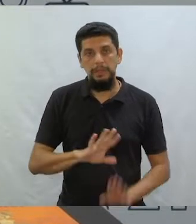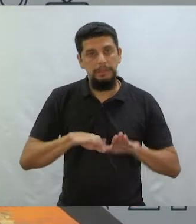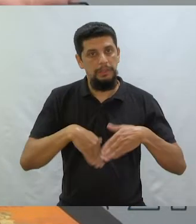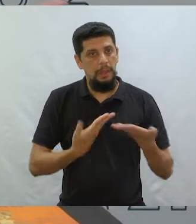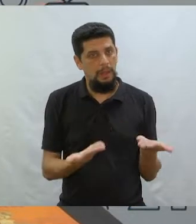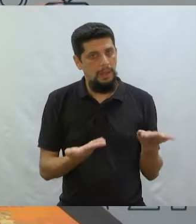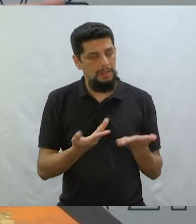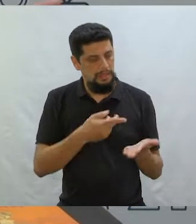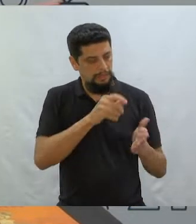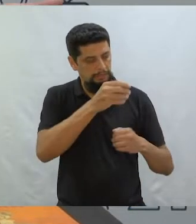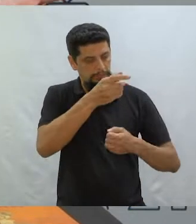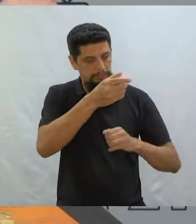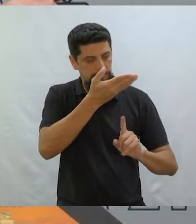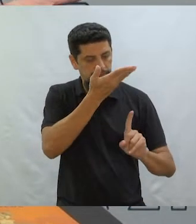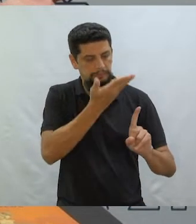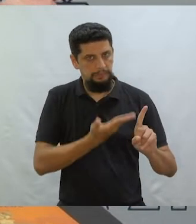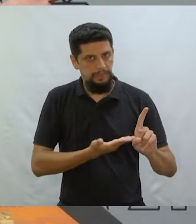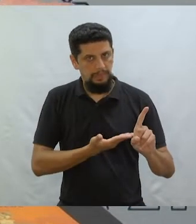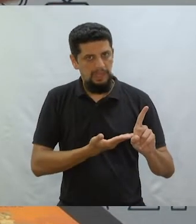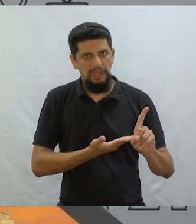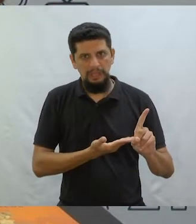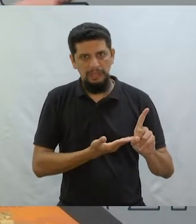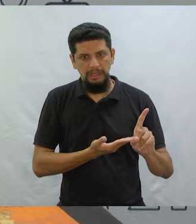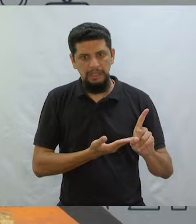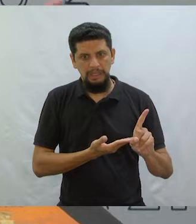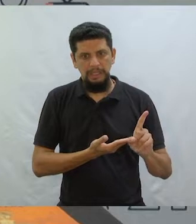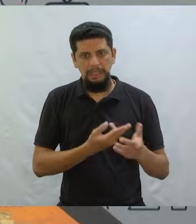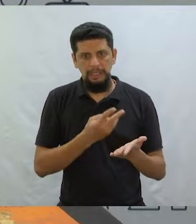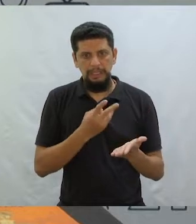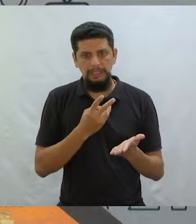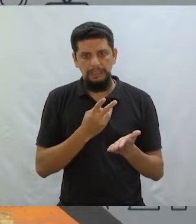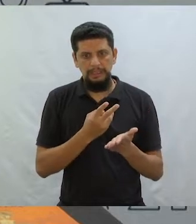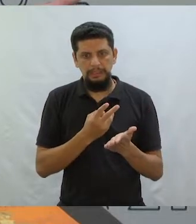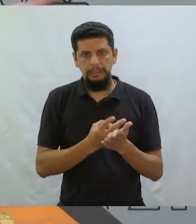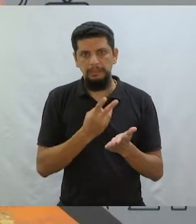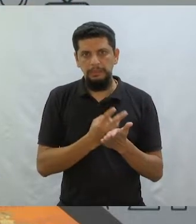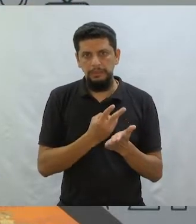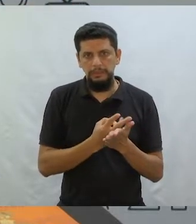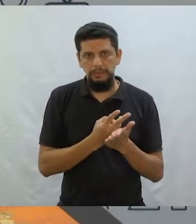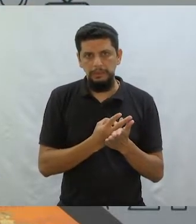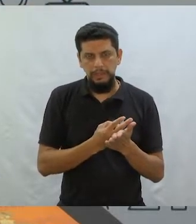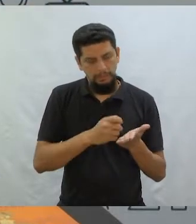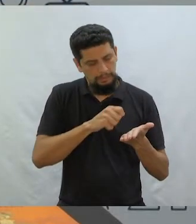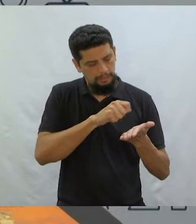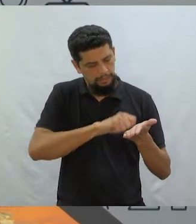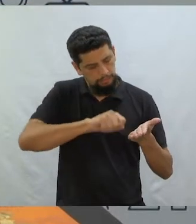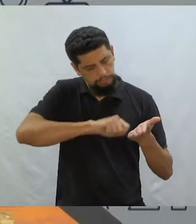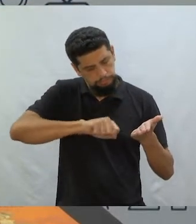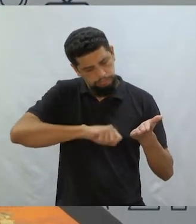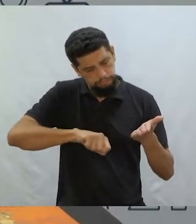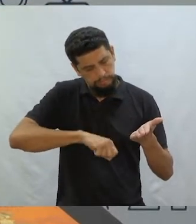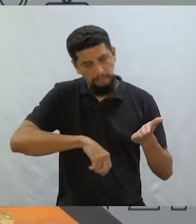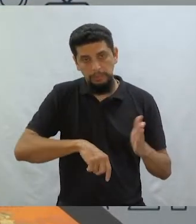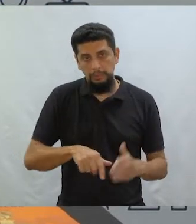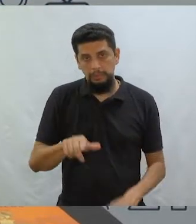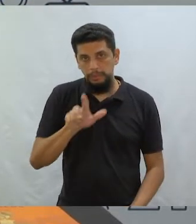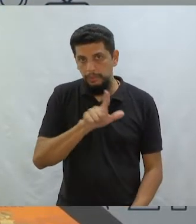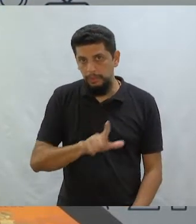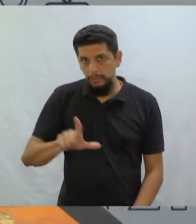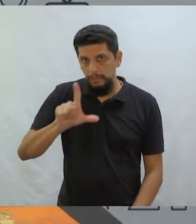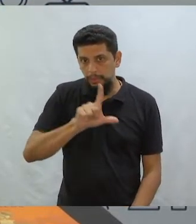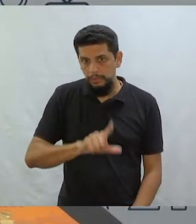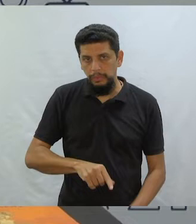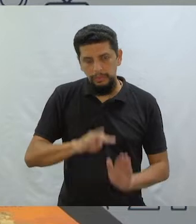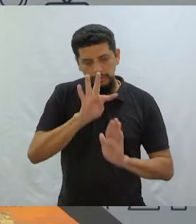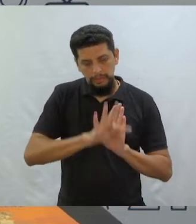Então a nossa autora brasileira Tá fazendo o quê correndo o mundo com as suas leituras com as suas literaturas